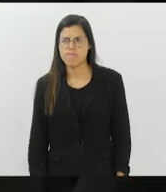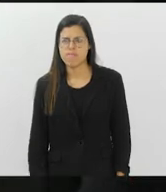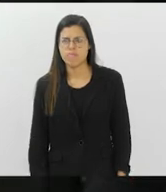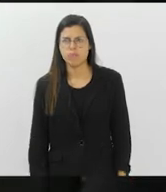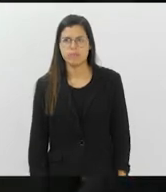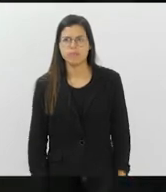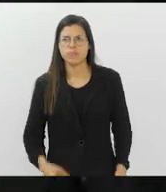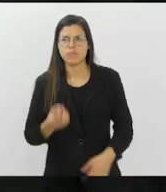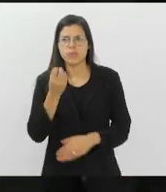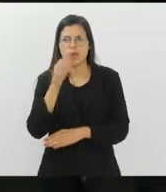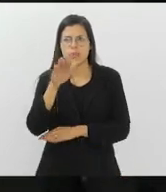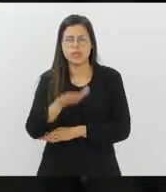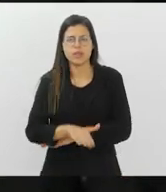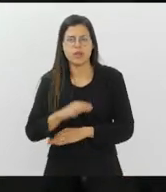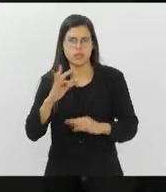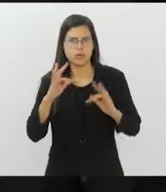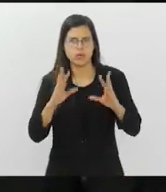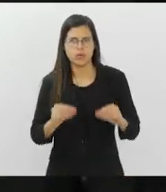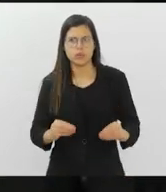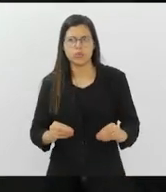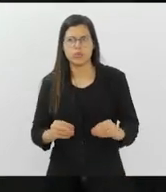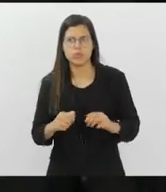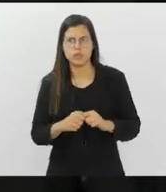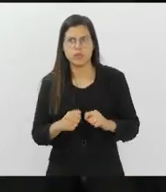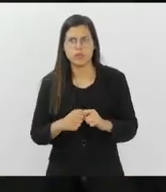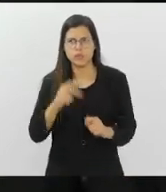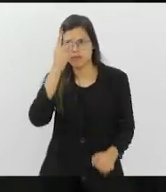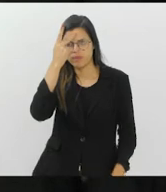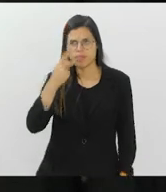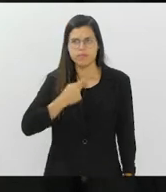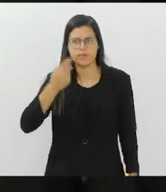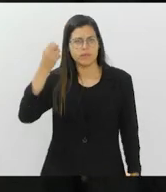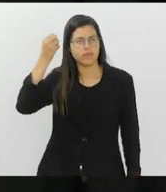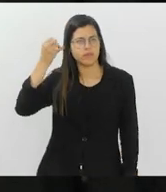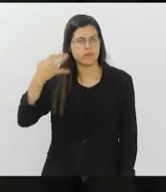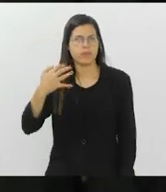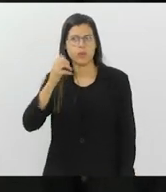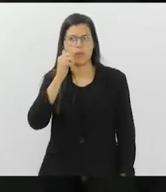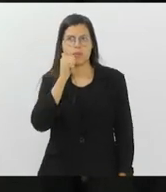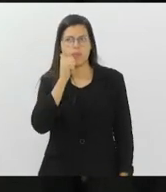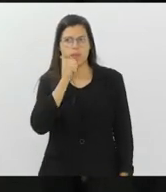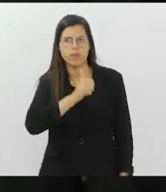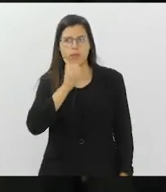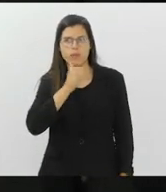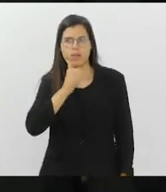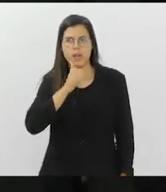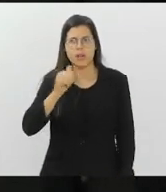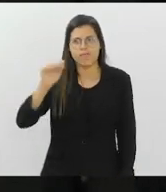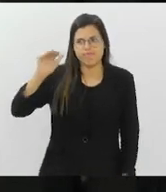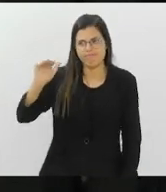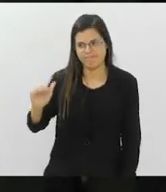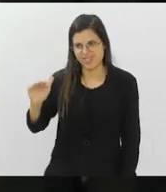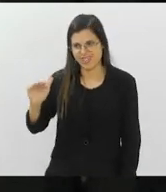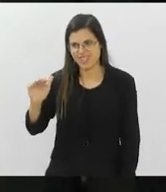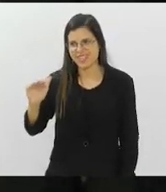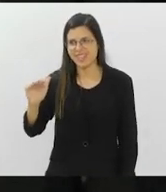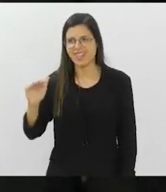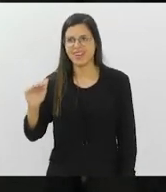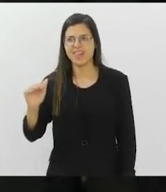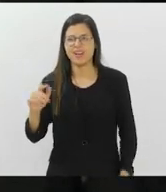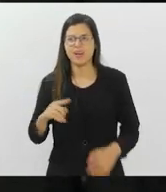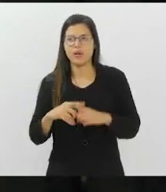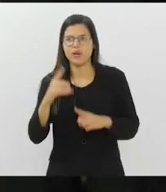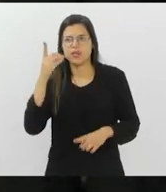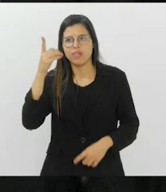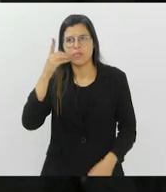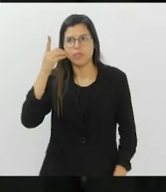Boa tarde a todos. Vou fazer minha autodescrição. Eu sou uma mulher pequenininha, mas o deputado Munir